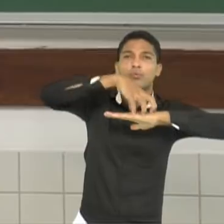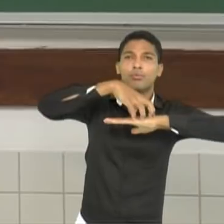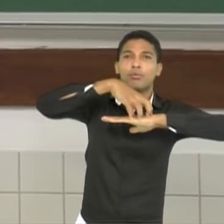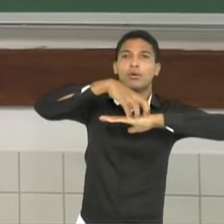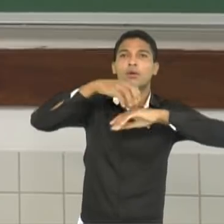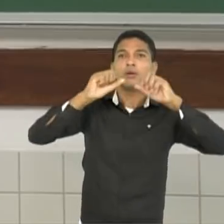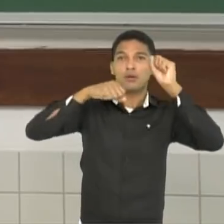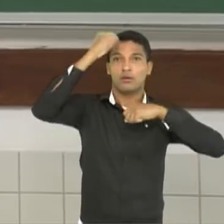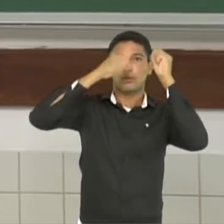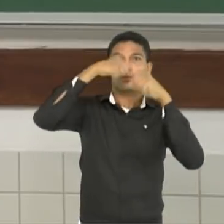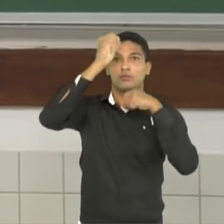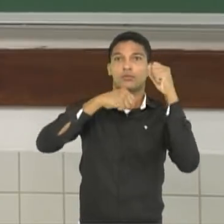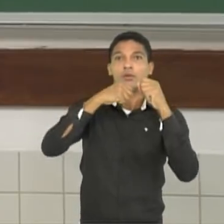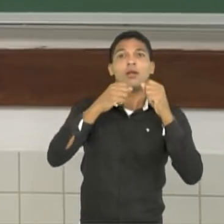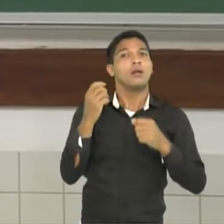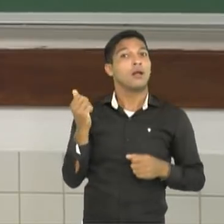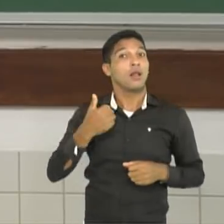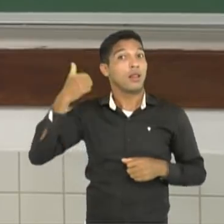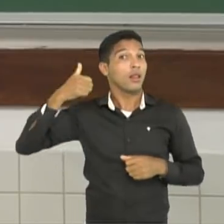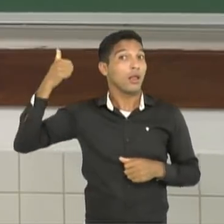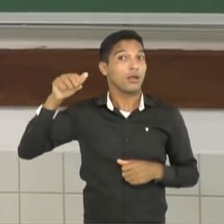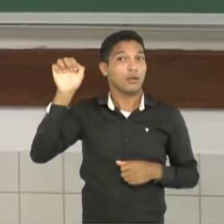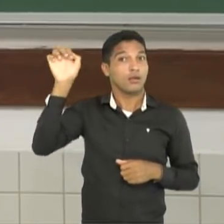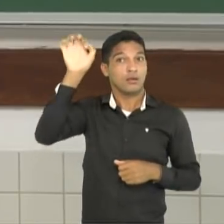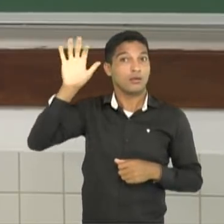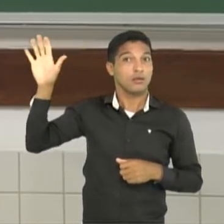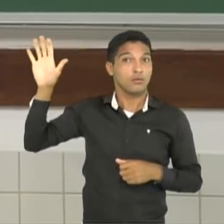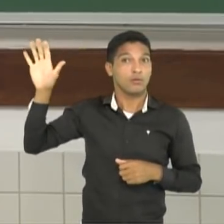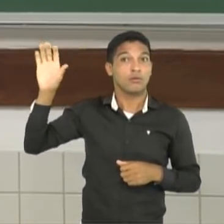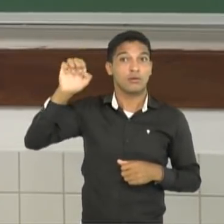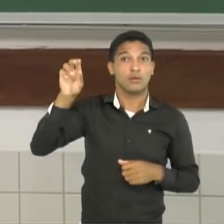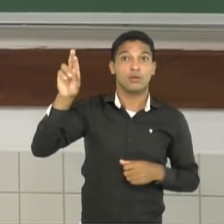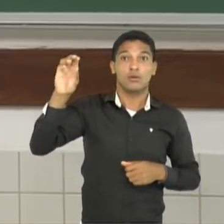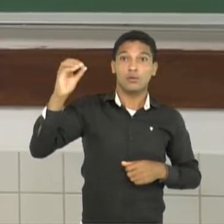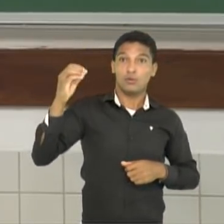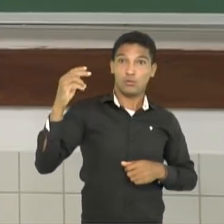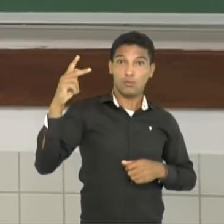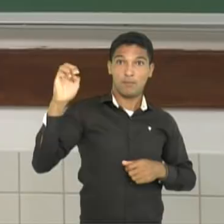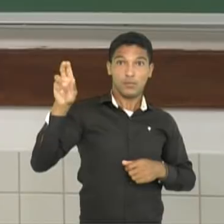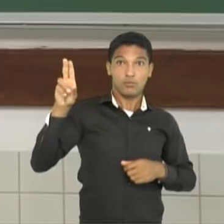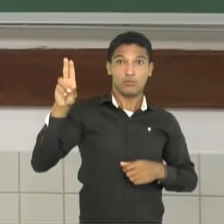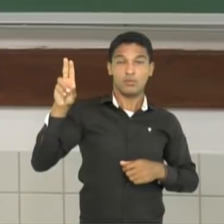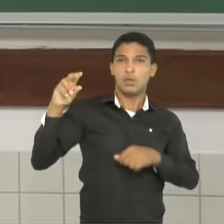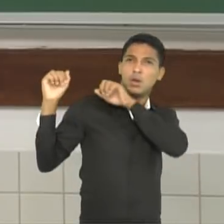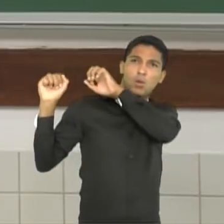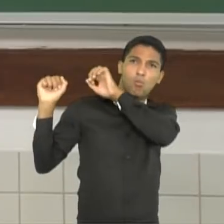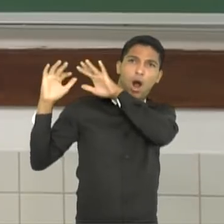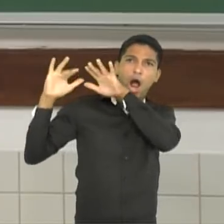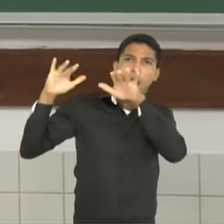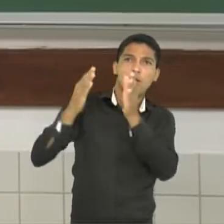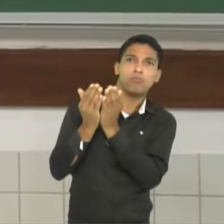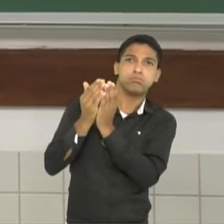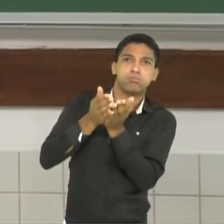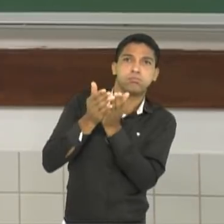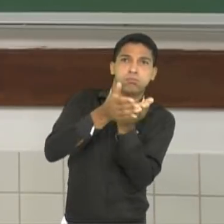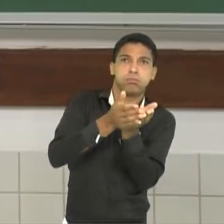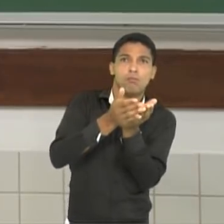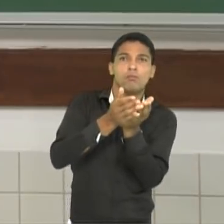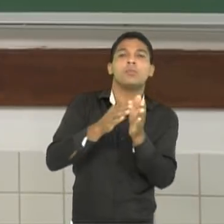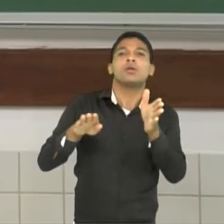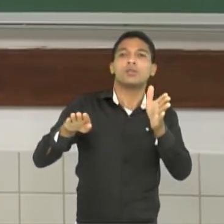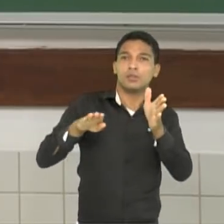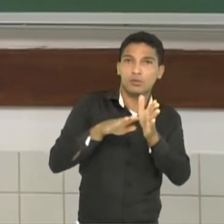vieram para o Brasil ali, naqueles fluxos que a gente viu de imigração, de chegada de pessoas no Brasil, vinham da Europa principalmente, de